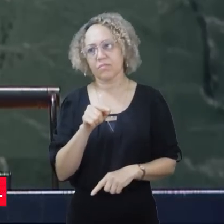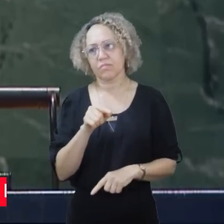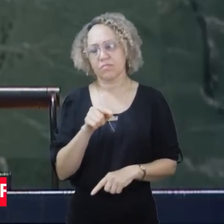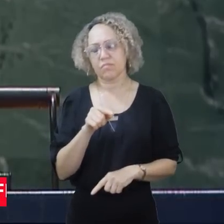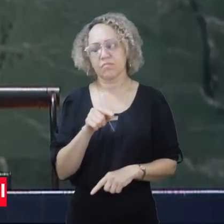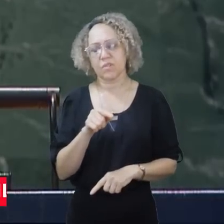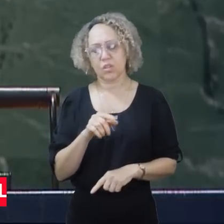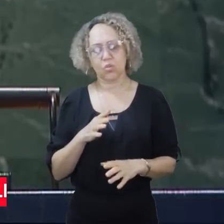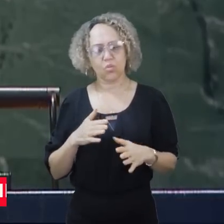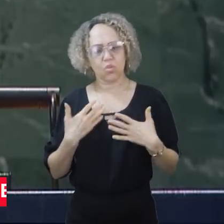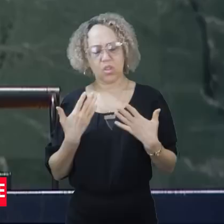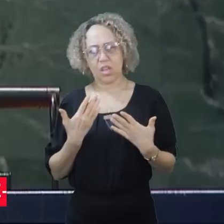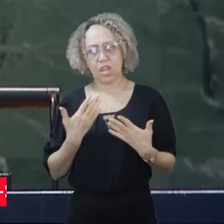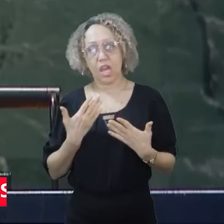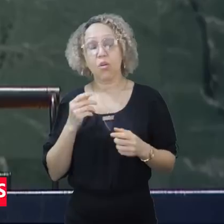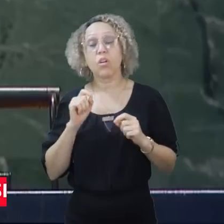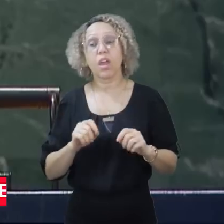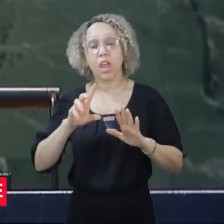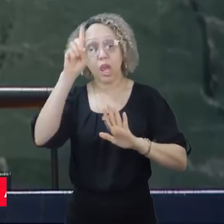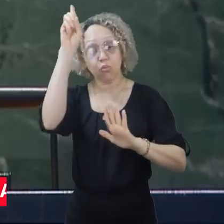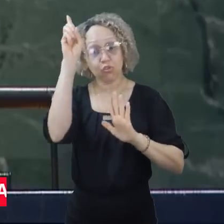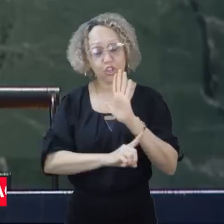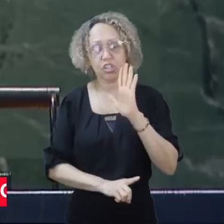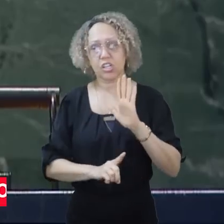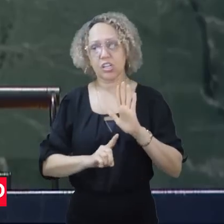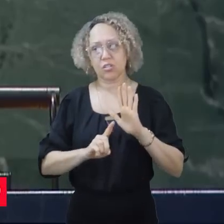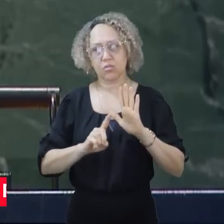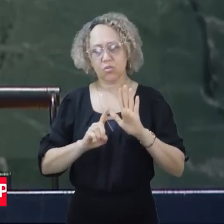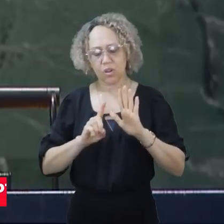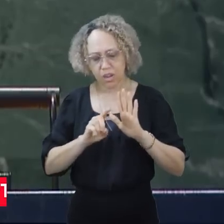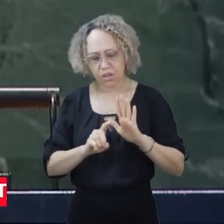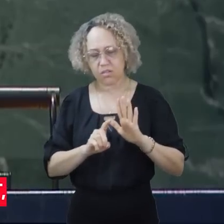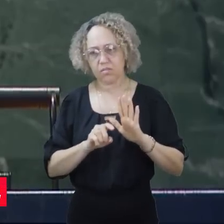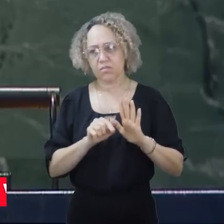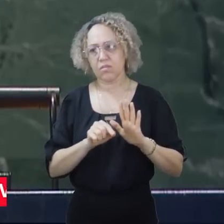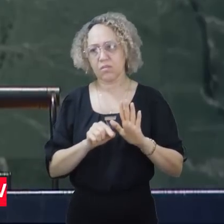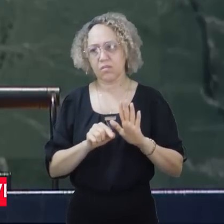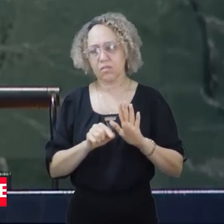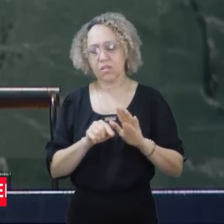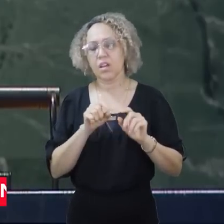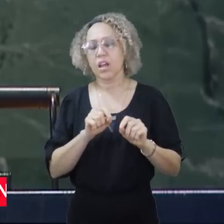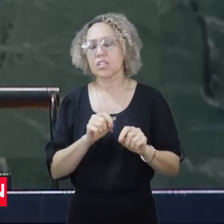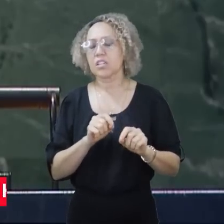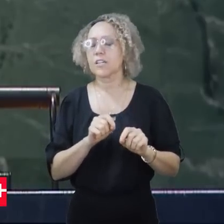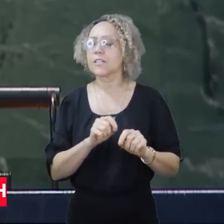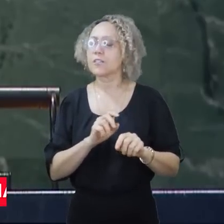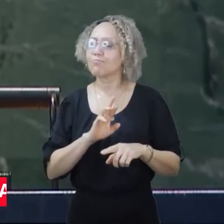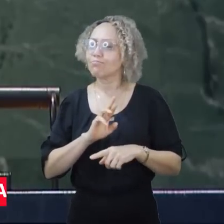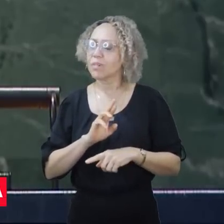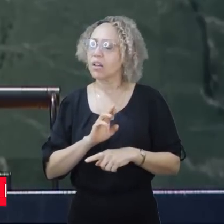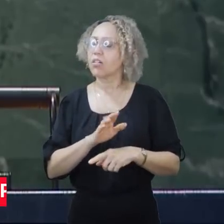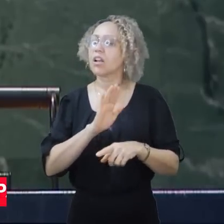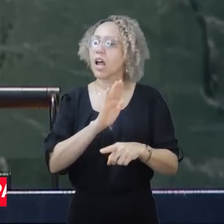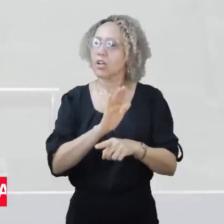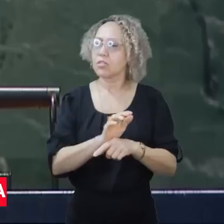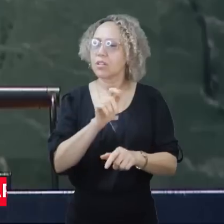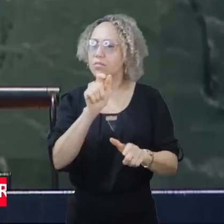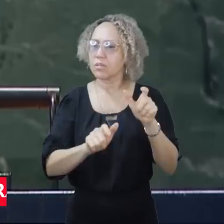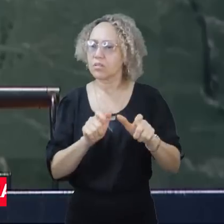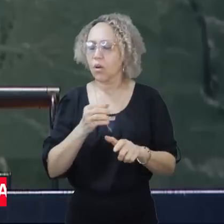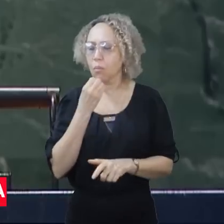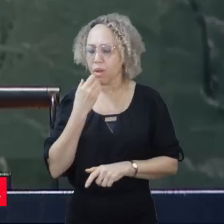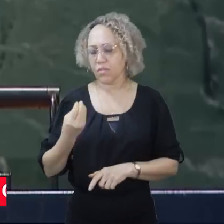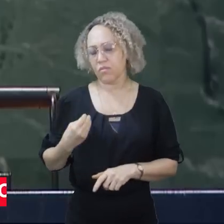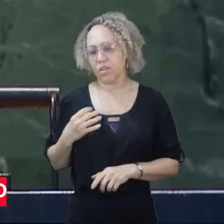Não é um favor, é um passo civilizatório. A reparação começa com o bem viver de toda a nossa população.